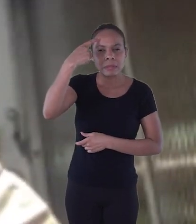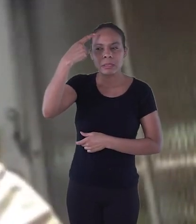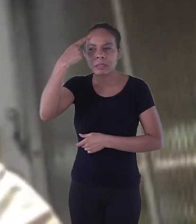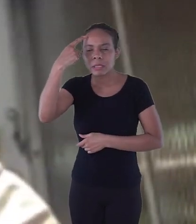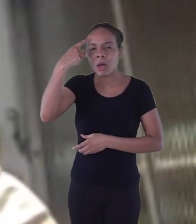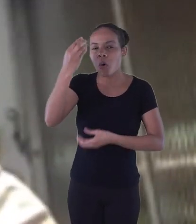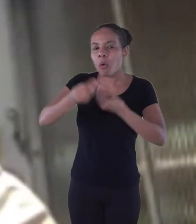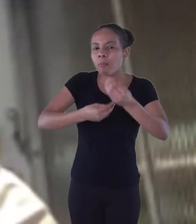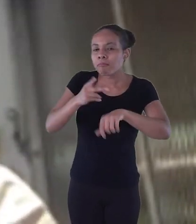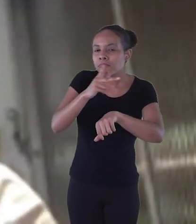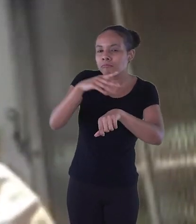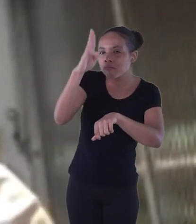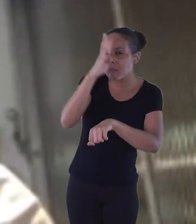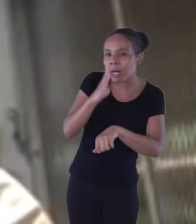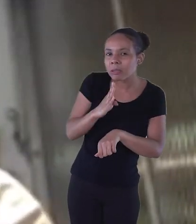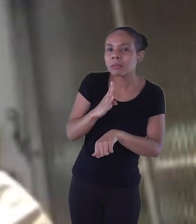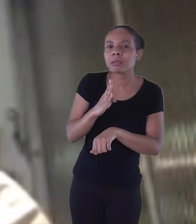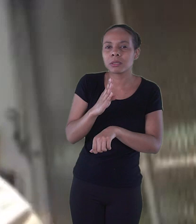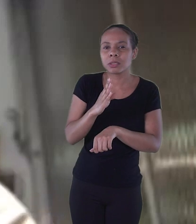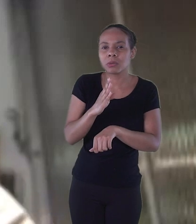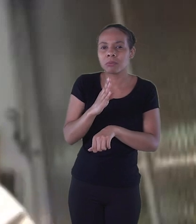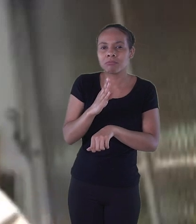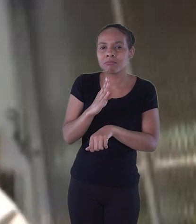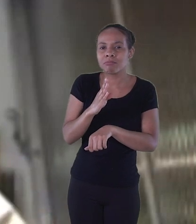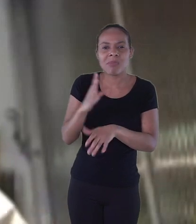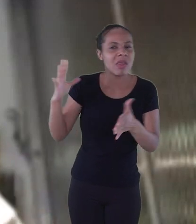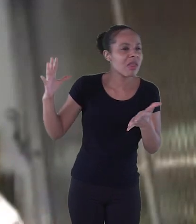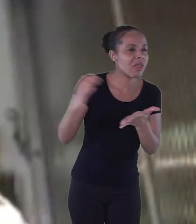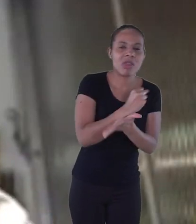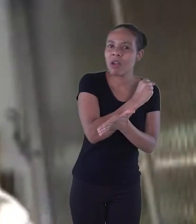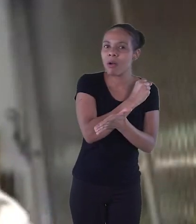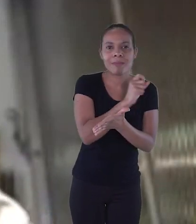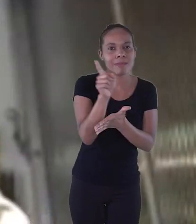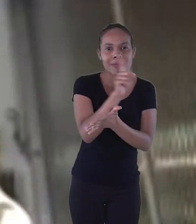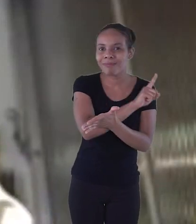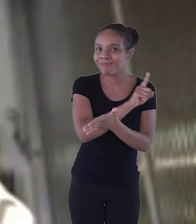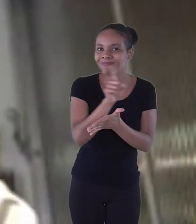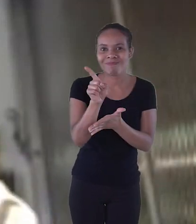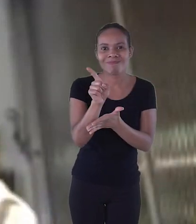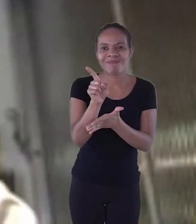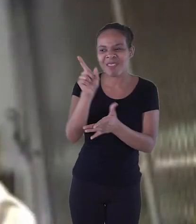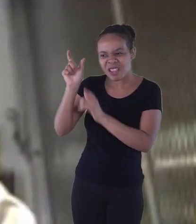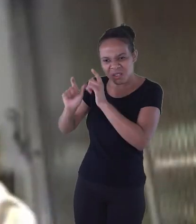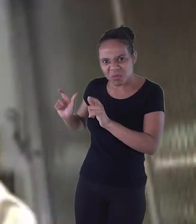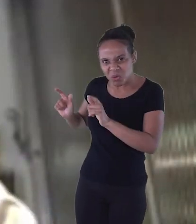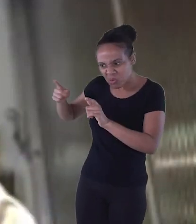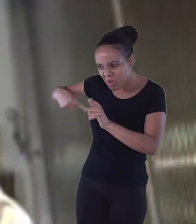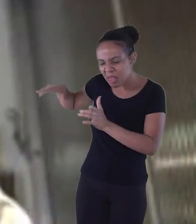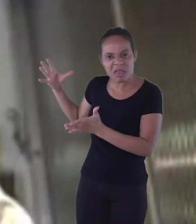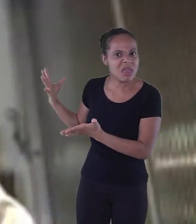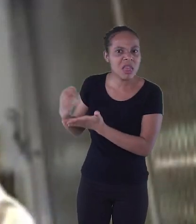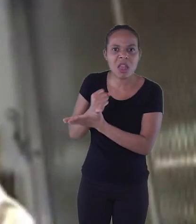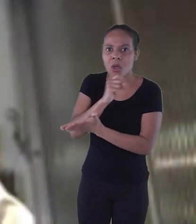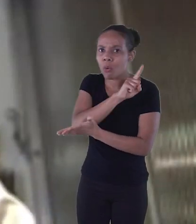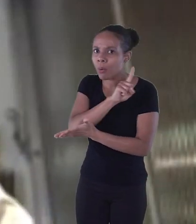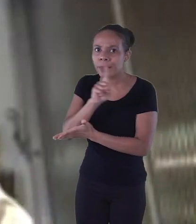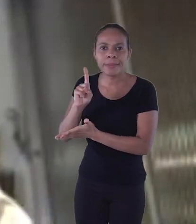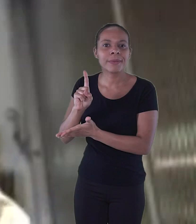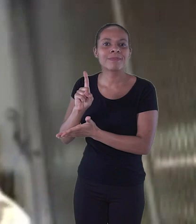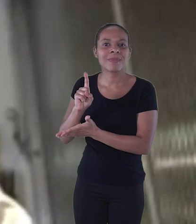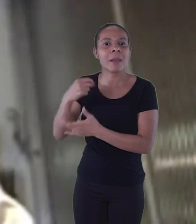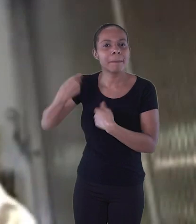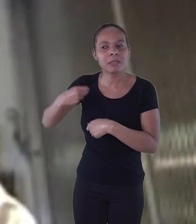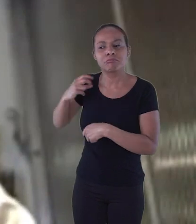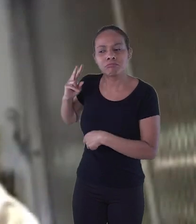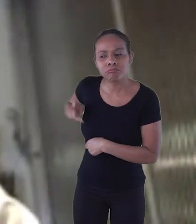onde essas personalidades não serão mais apagadas. Eu também queria colocar isso, que a gente vai... É a nossa contribuição para imaginar um país também, né? Como a